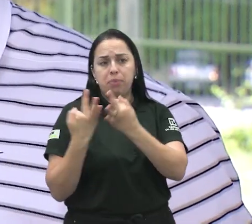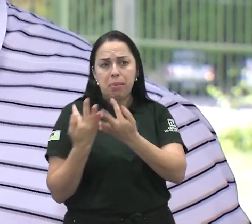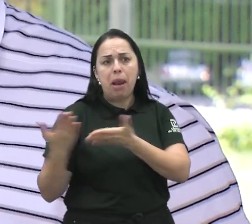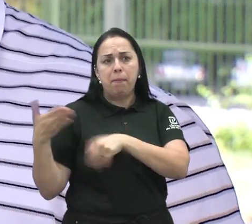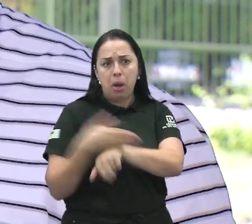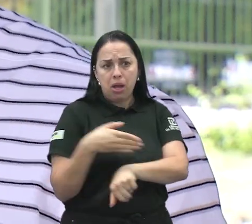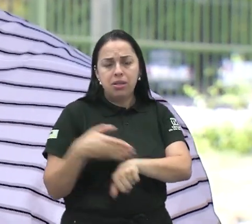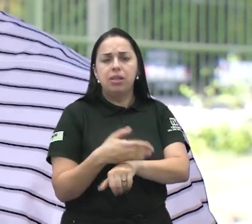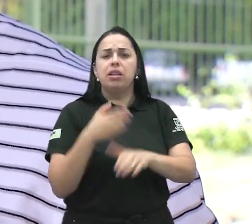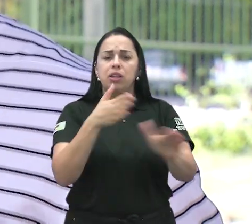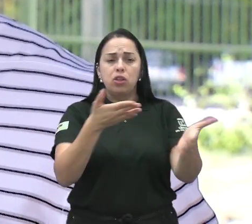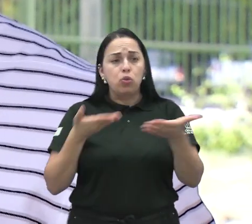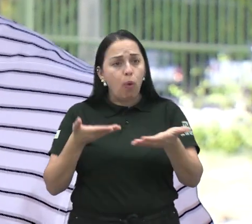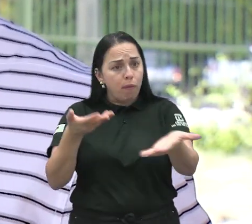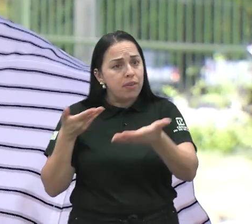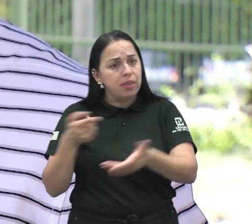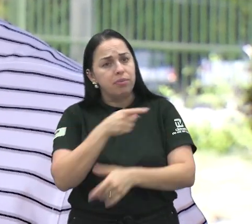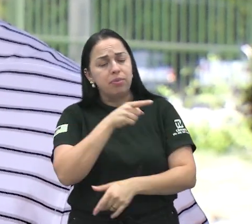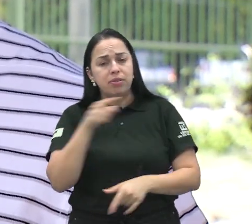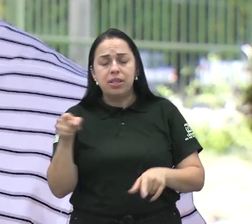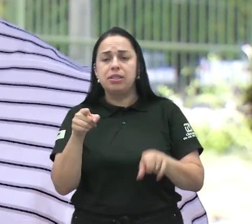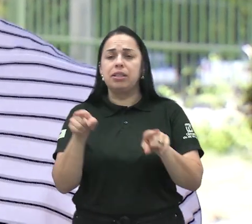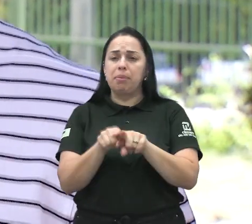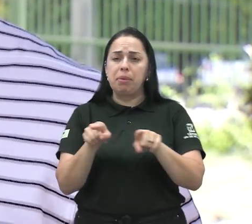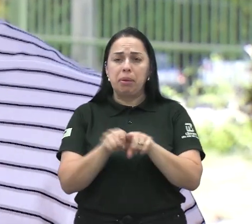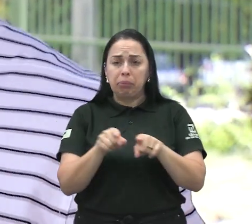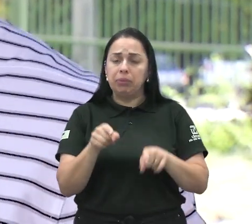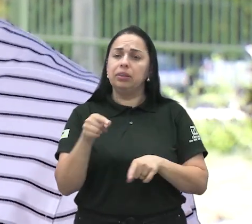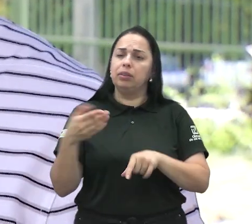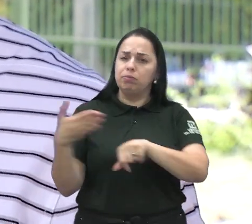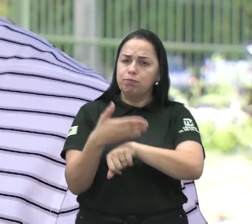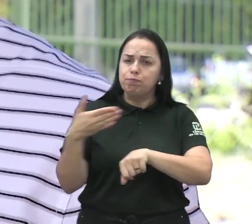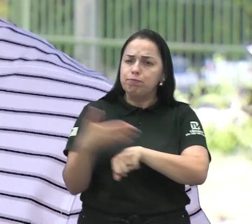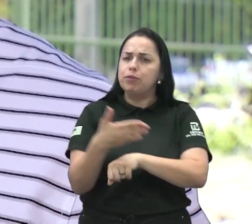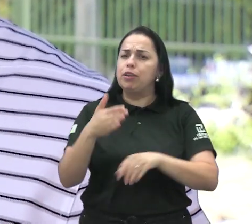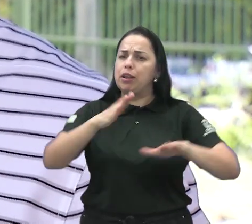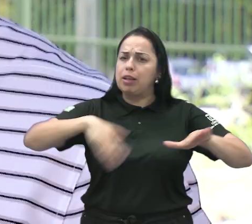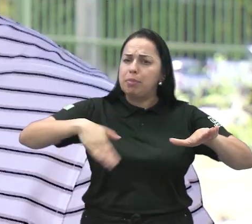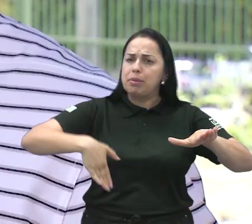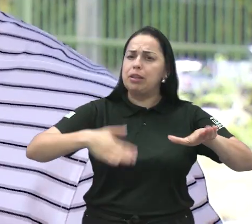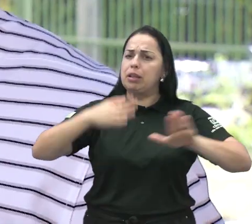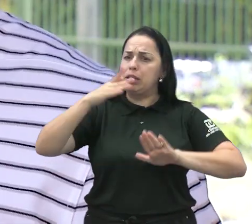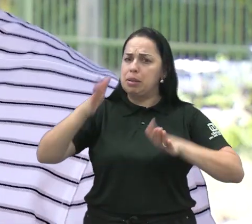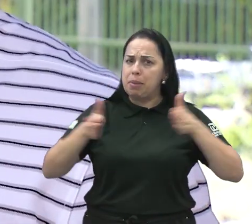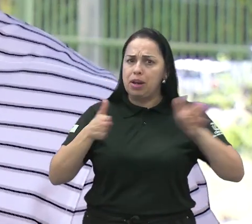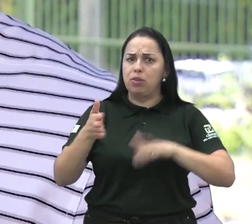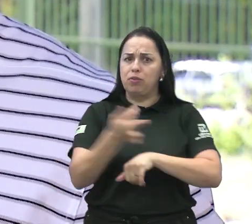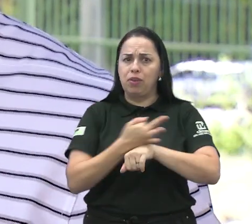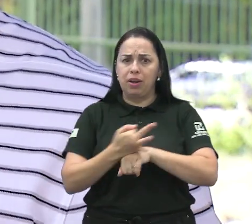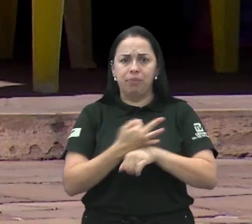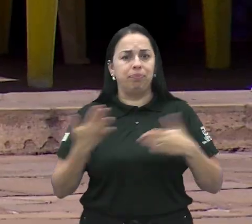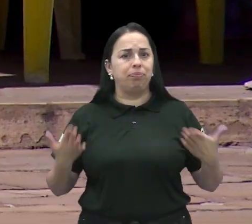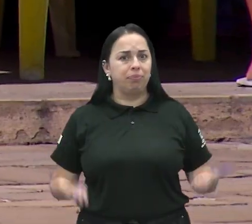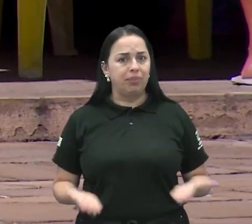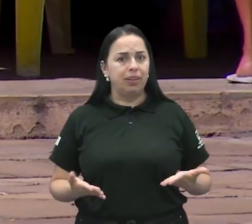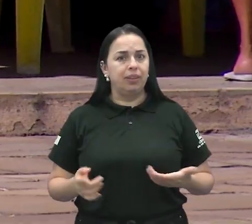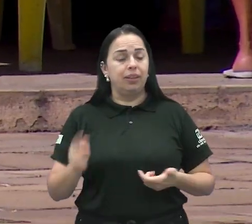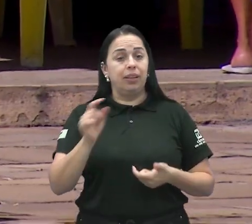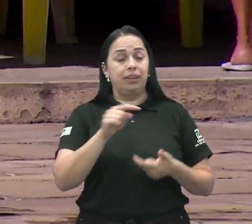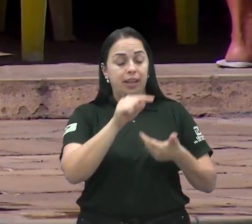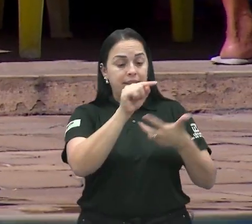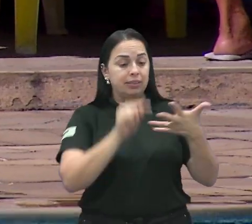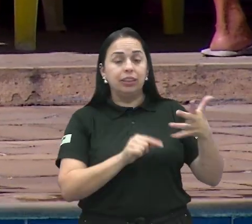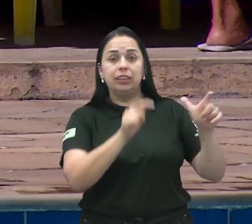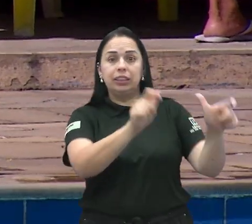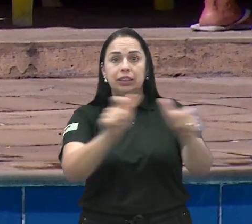pode participar, a gente convida a população de São José dos Campos para participar das atividades do Projeto Verão. Está sendo muito legal. O programa